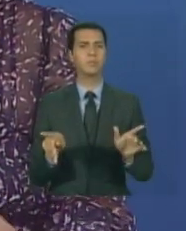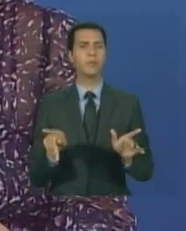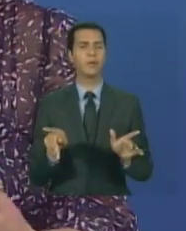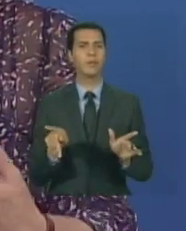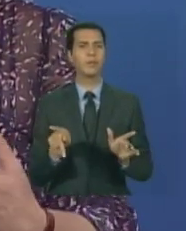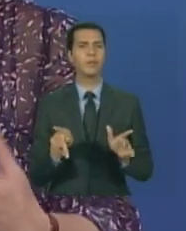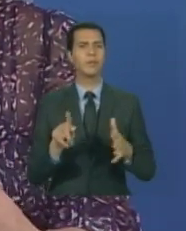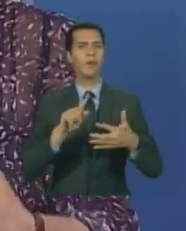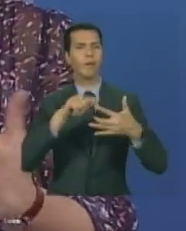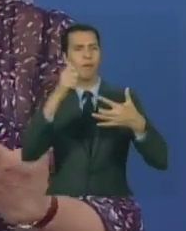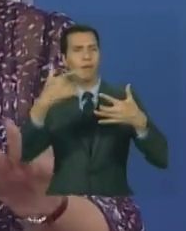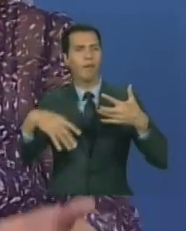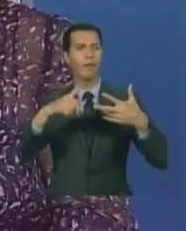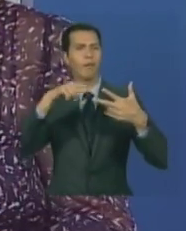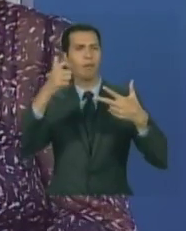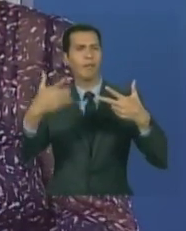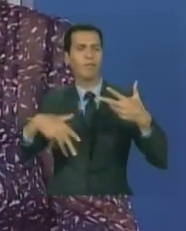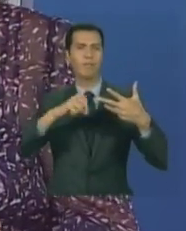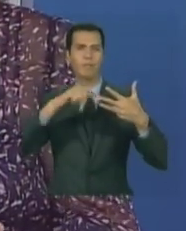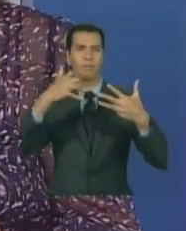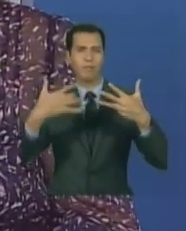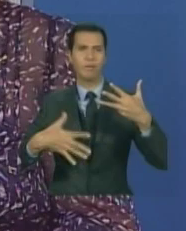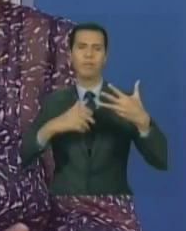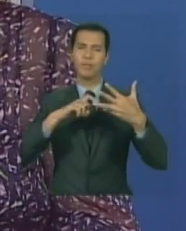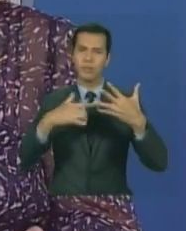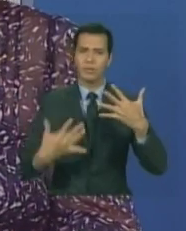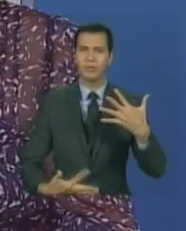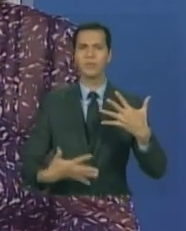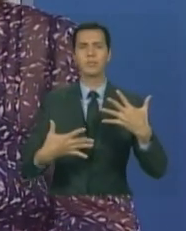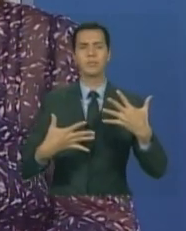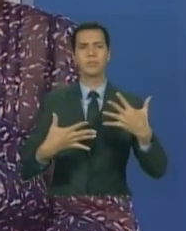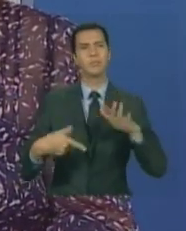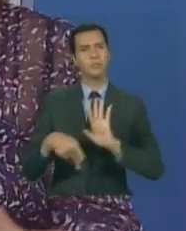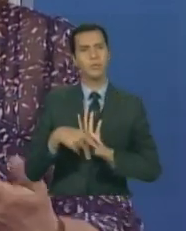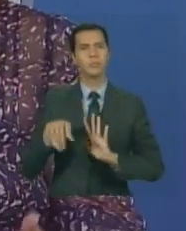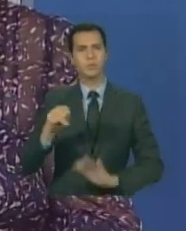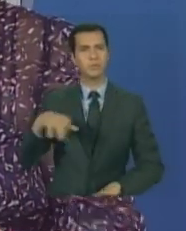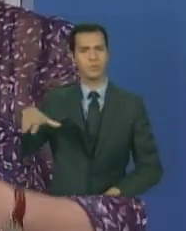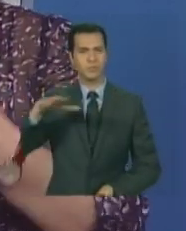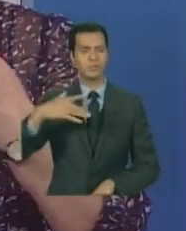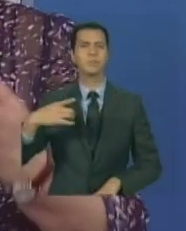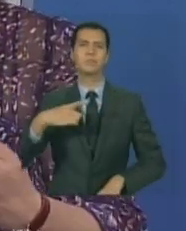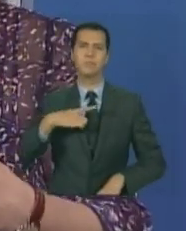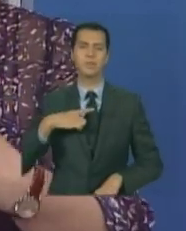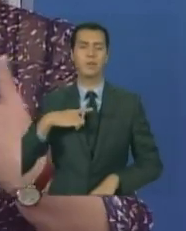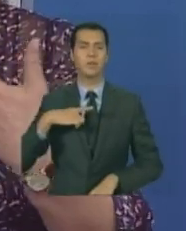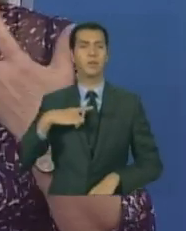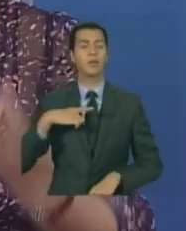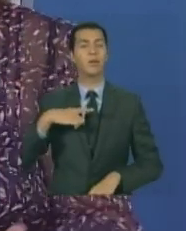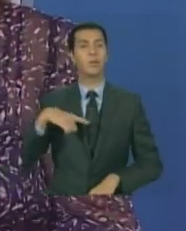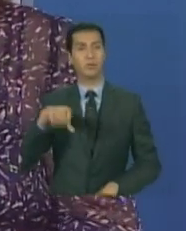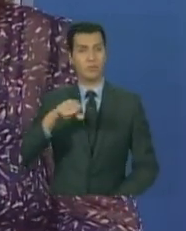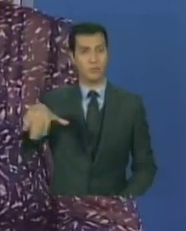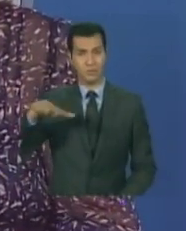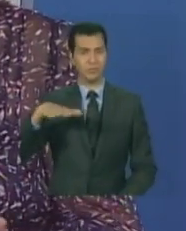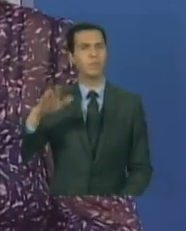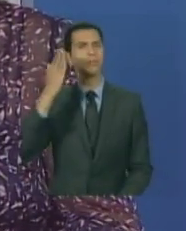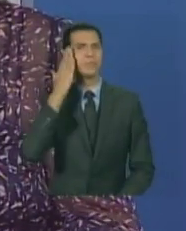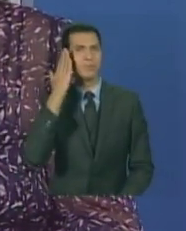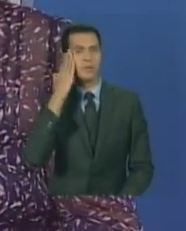vamos dizer assim, da assistência social nesse sentido, né, da sua vocação de compreender